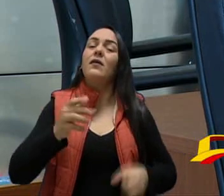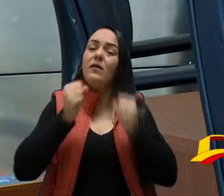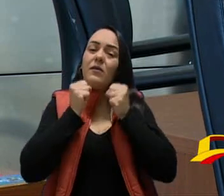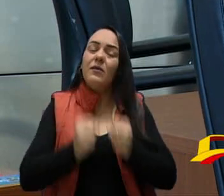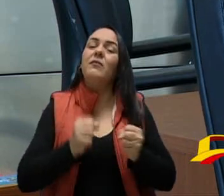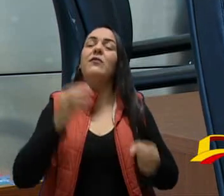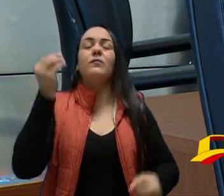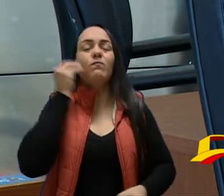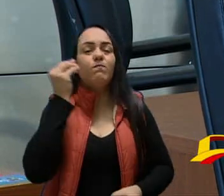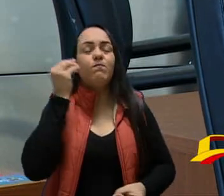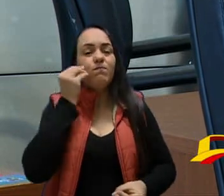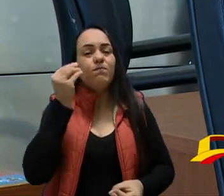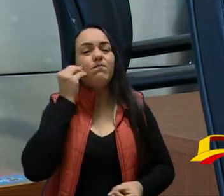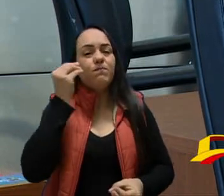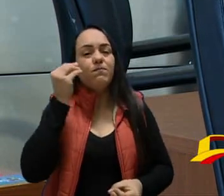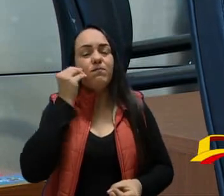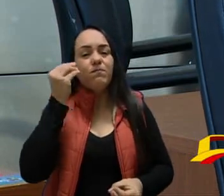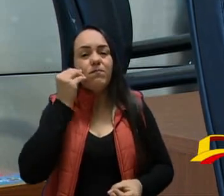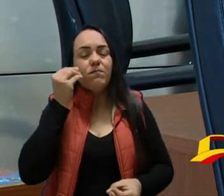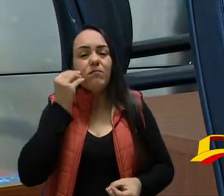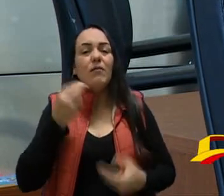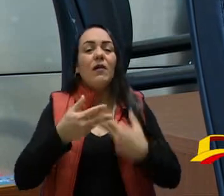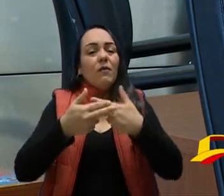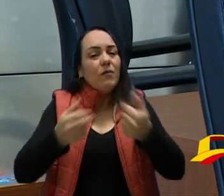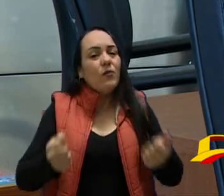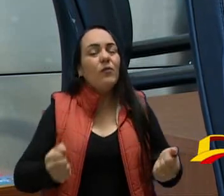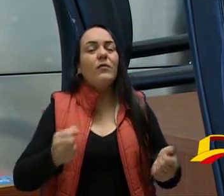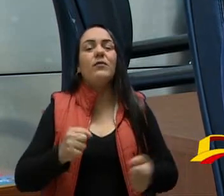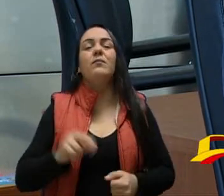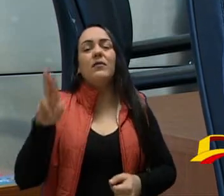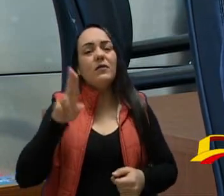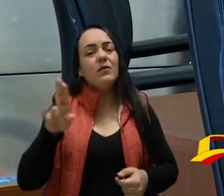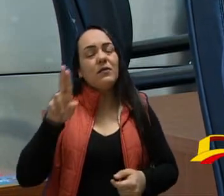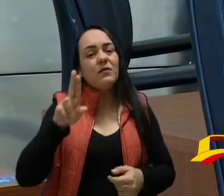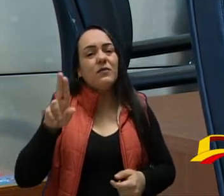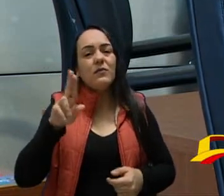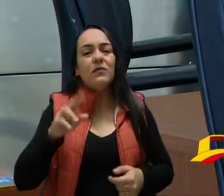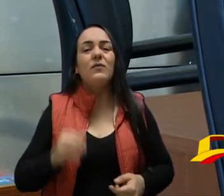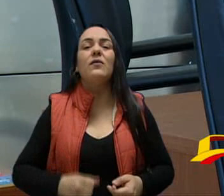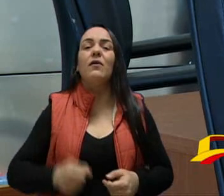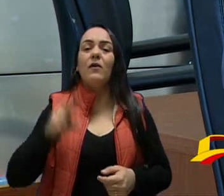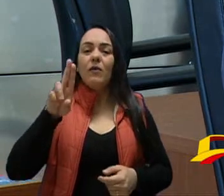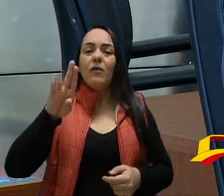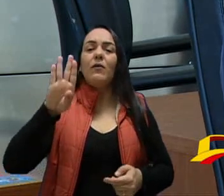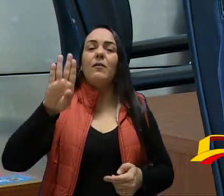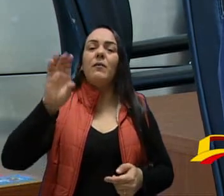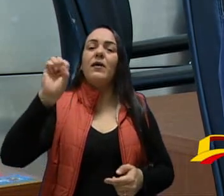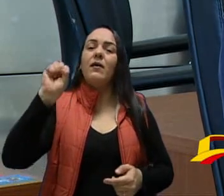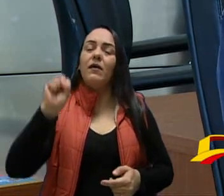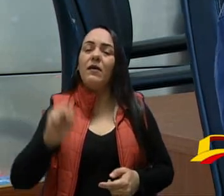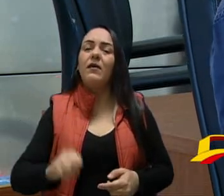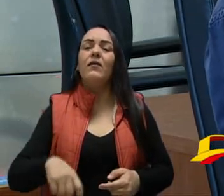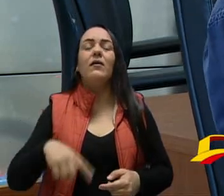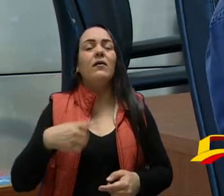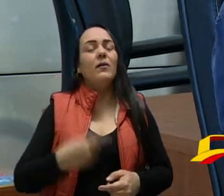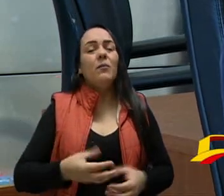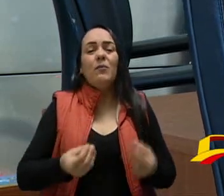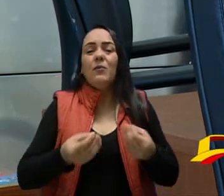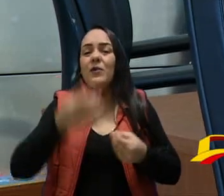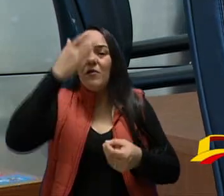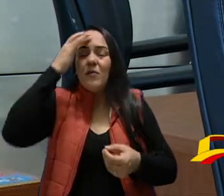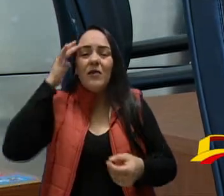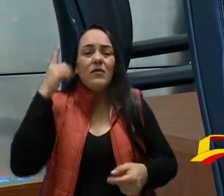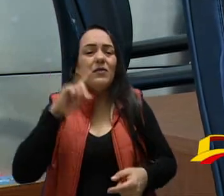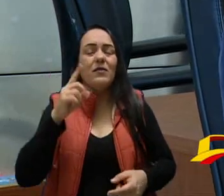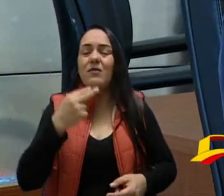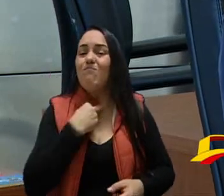possam atentado sem ar uma alternativa para esses programas básicos de saúde das pessoas que não podem